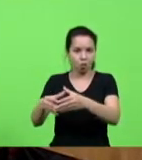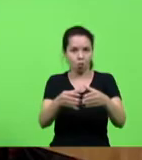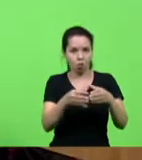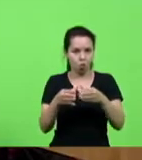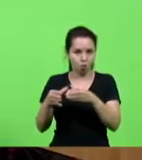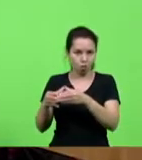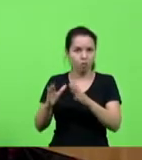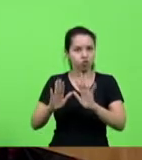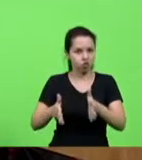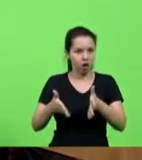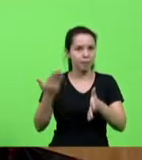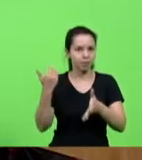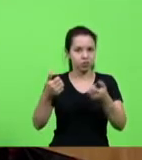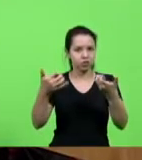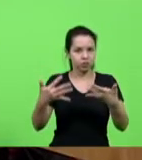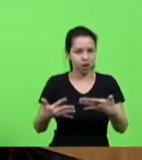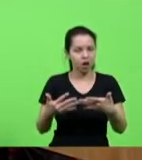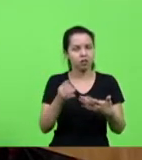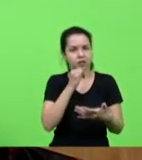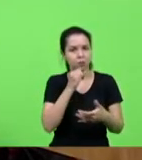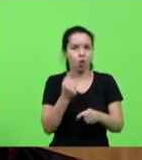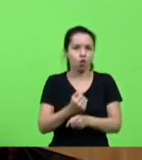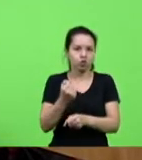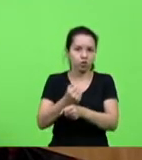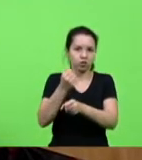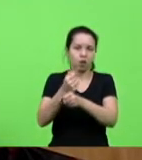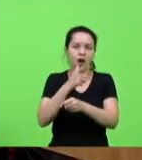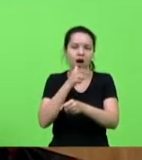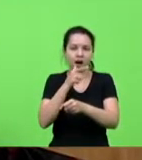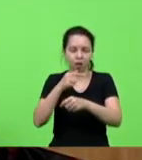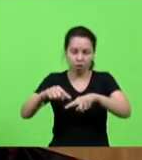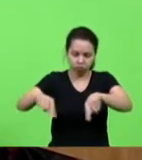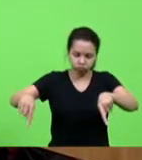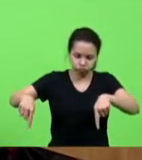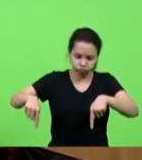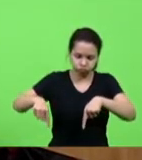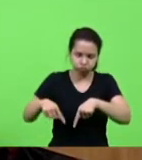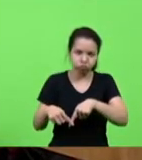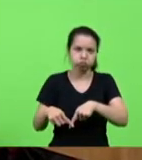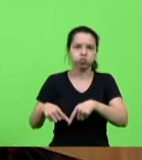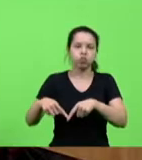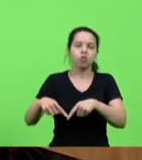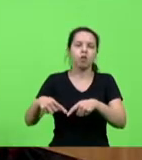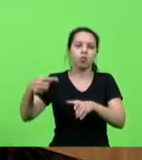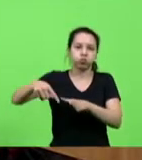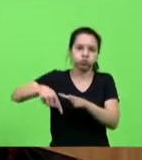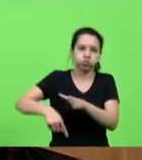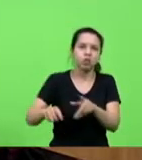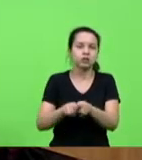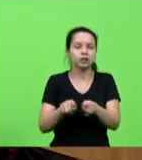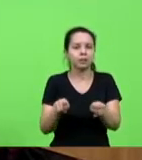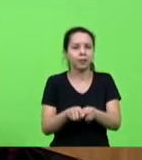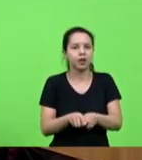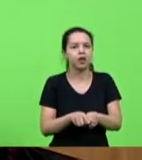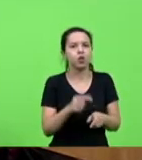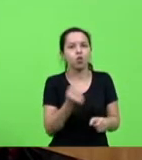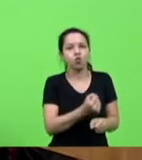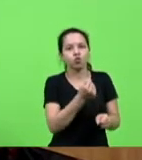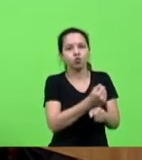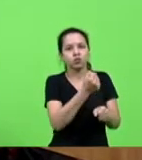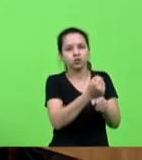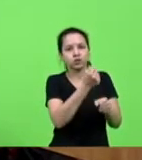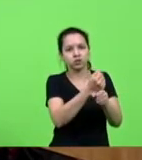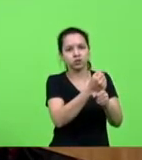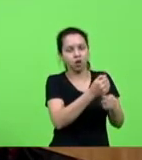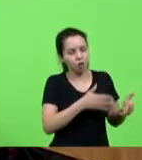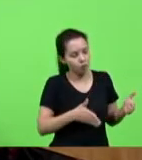citadas anteriormente, construção de reservatórios, cisternas, construção de